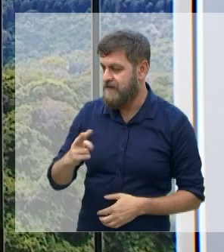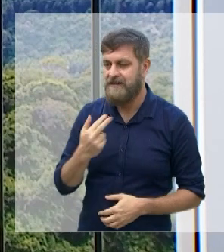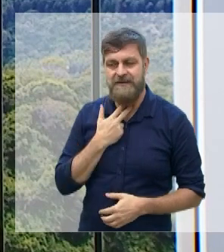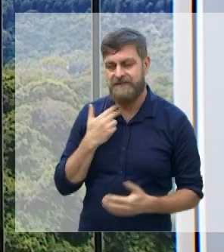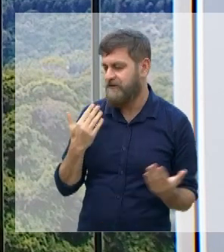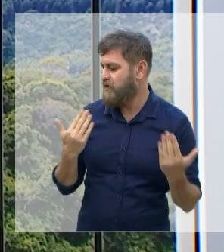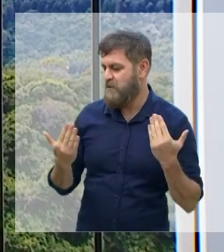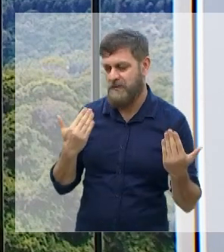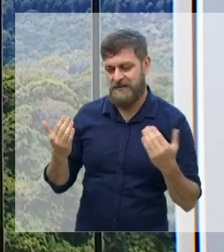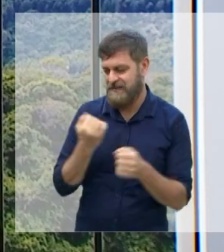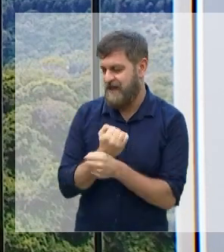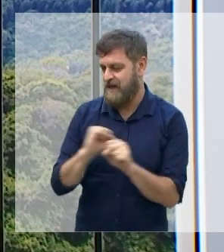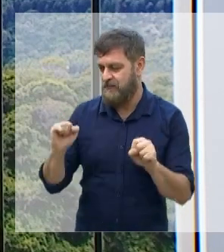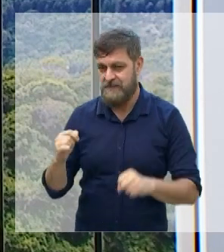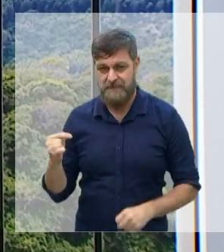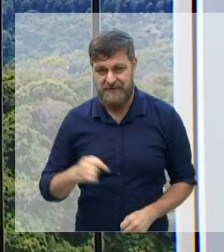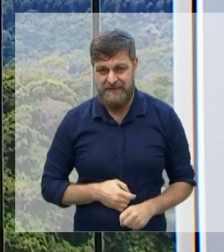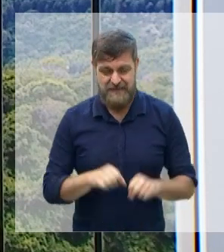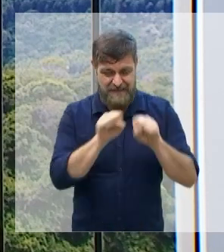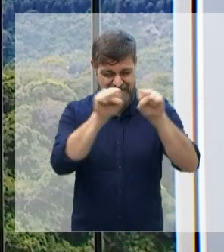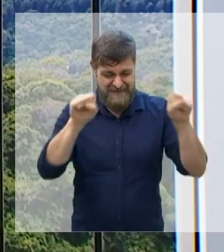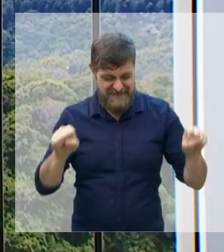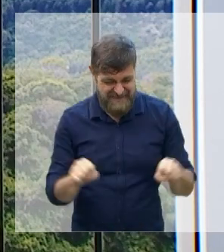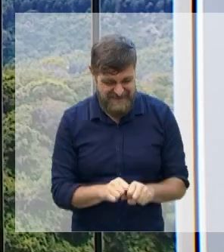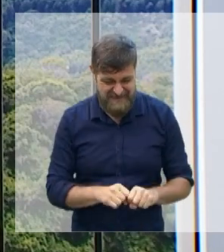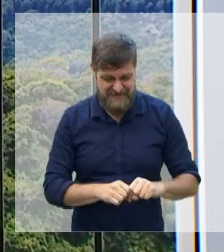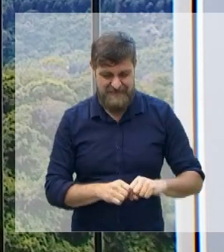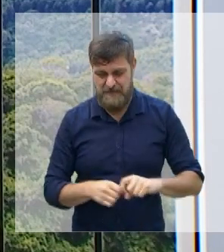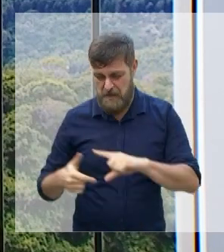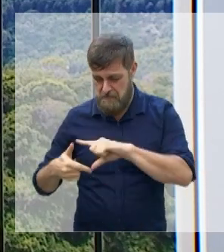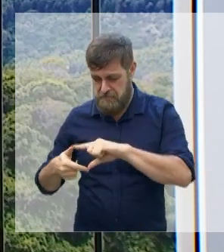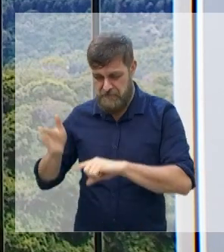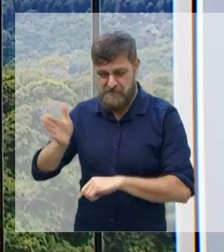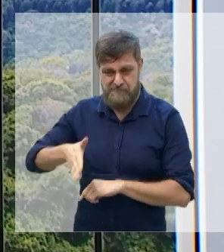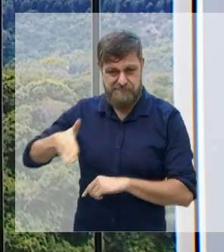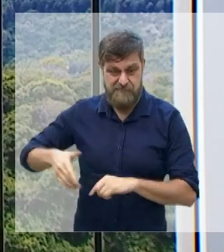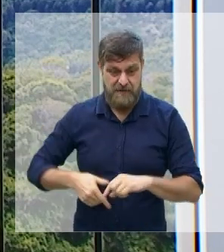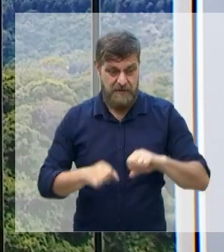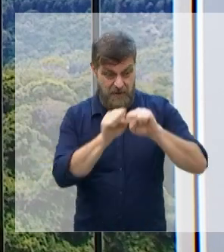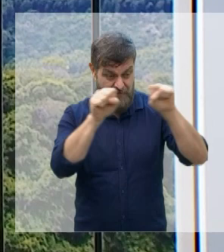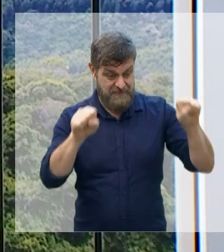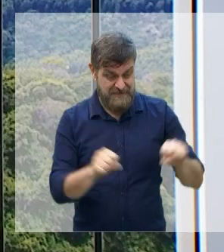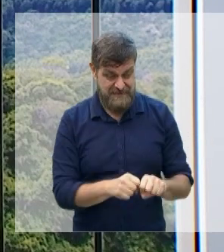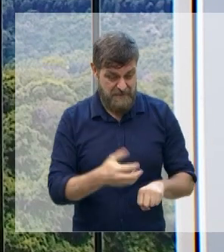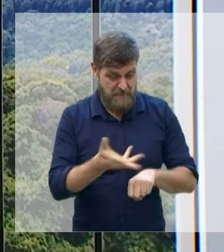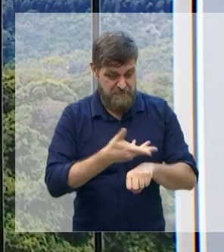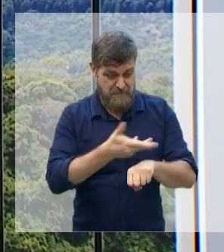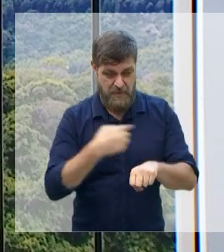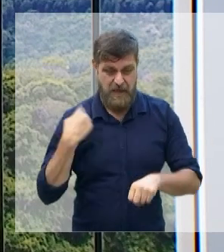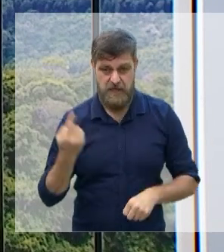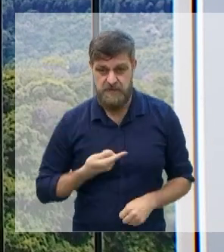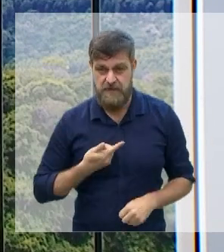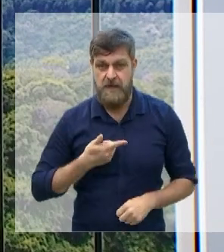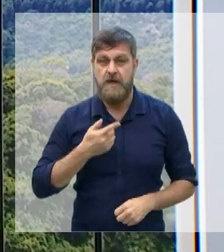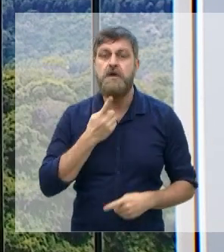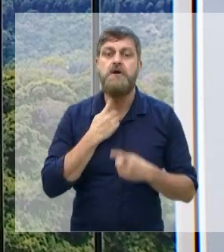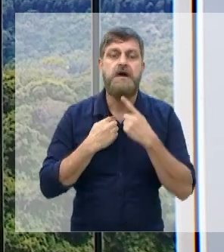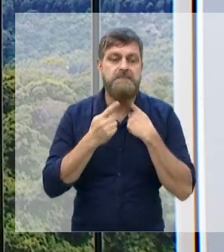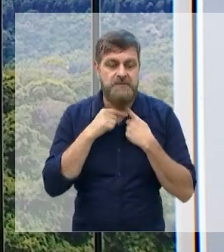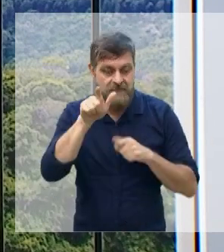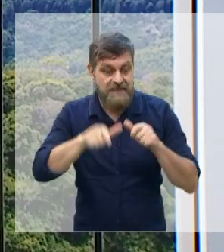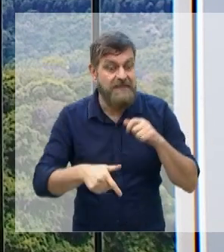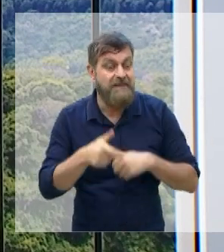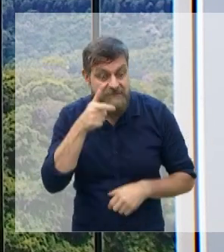comparação ele vai ser tão transformador tão diferente do sistema atual que vamos conquistar passageiros como você disse há